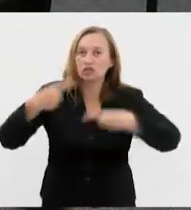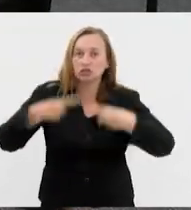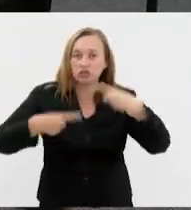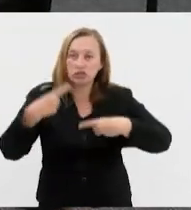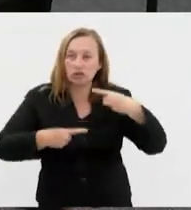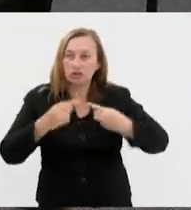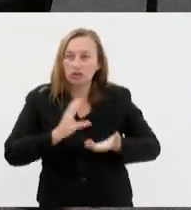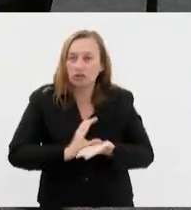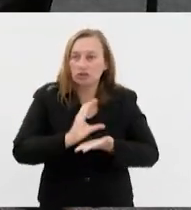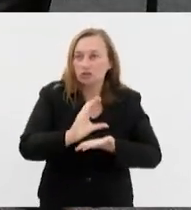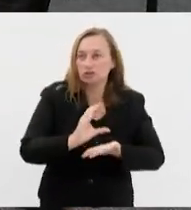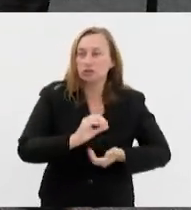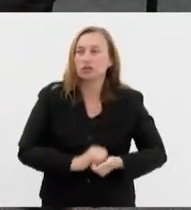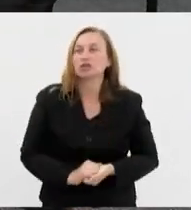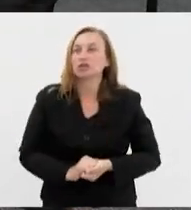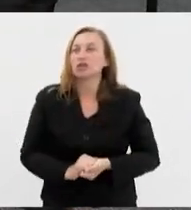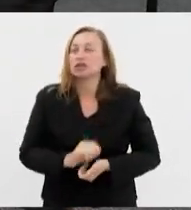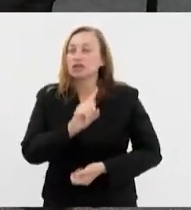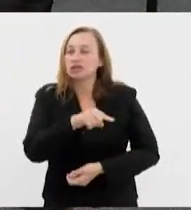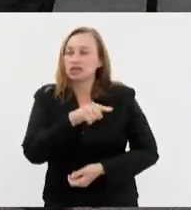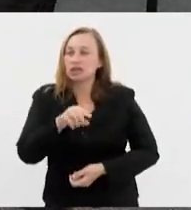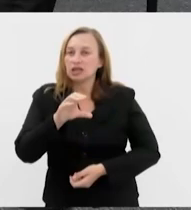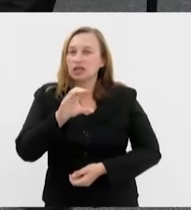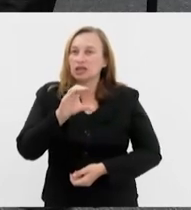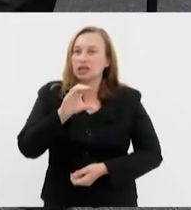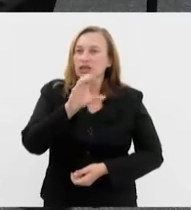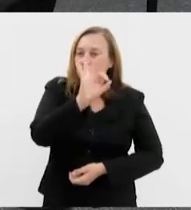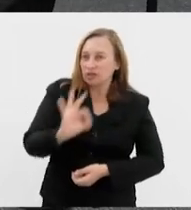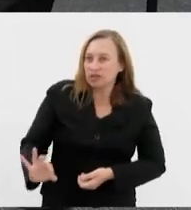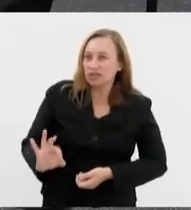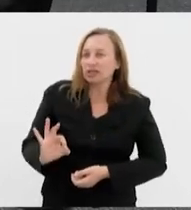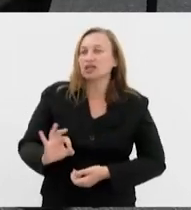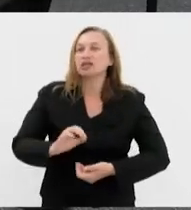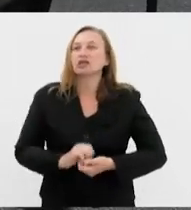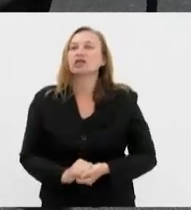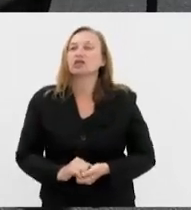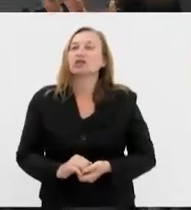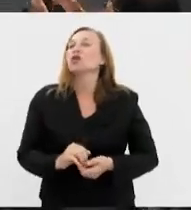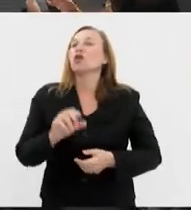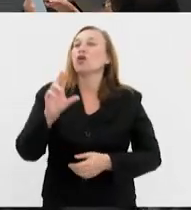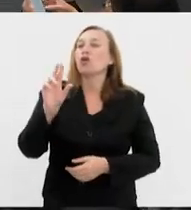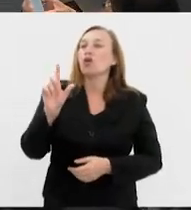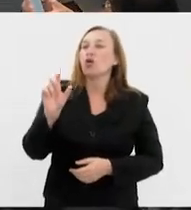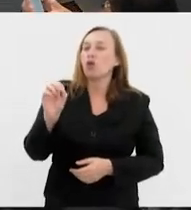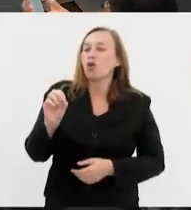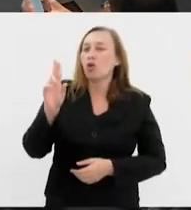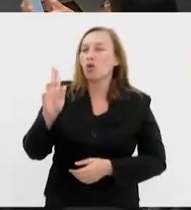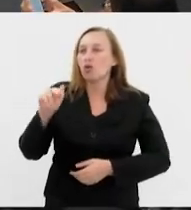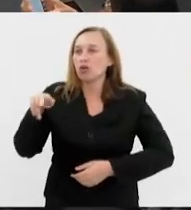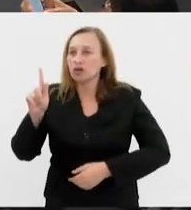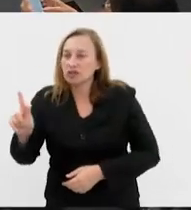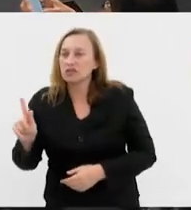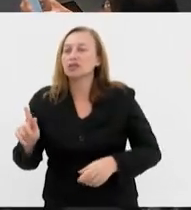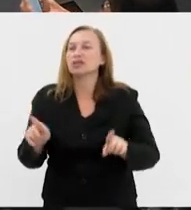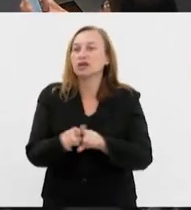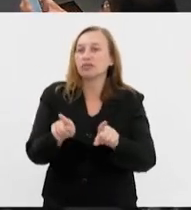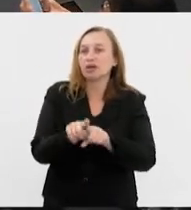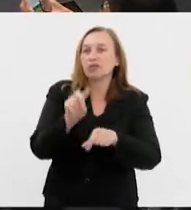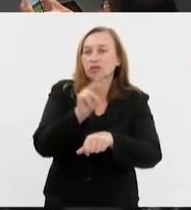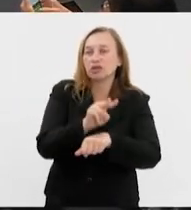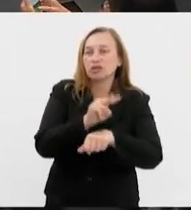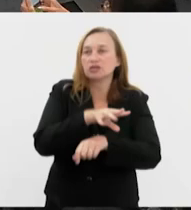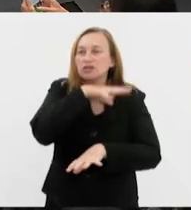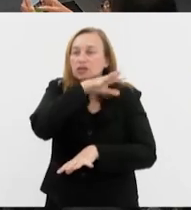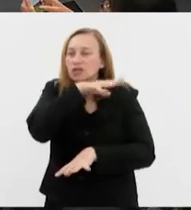benefício. Zerar a alíquota de ICMS para rações, beneficiando ONGs e protetores dos animais, é fazer o trabalho que,